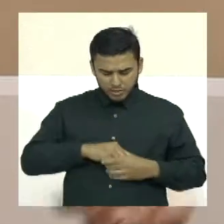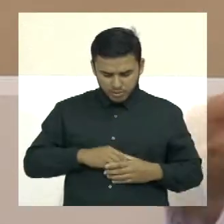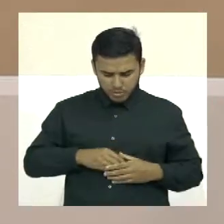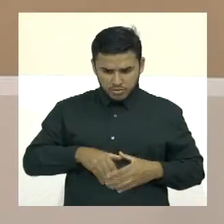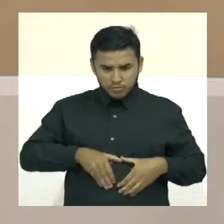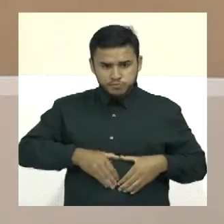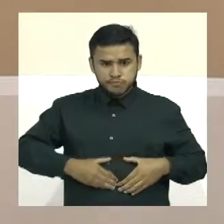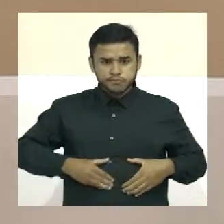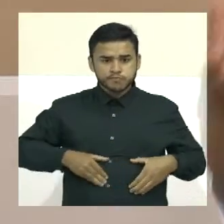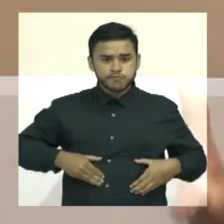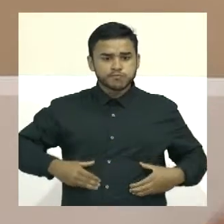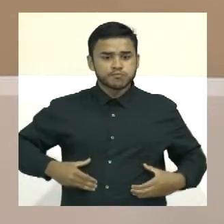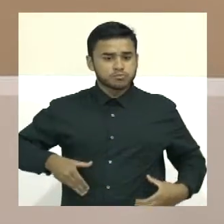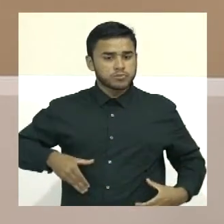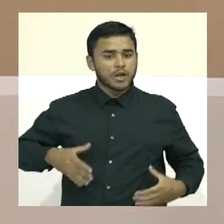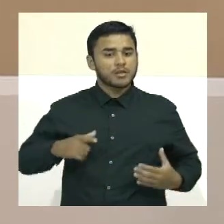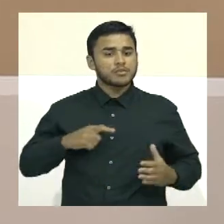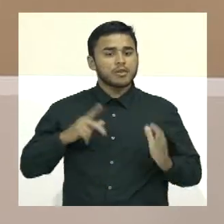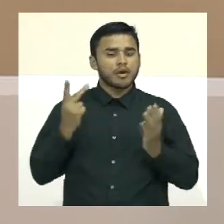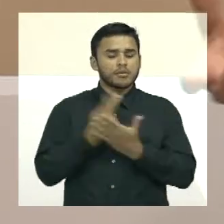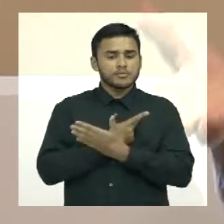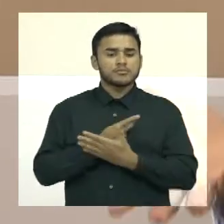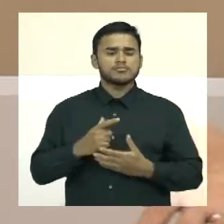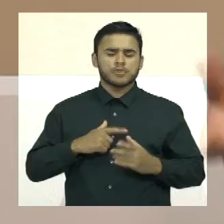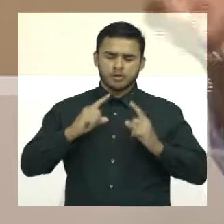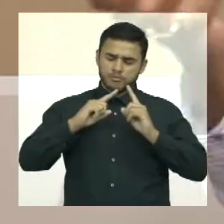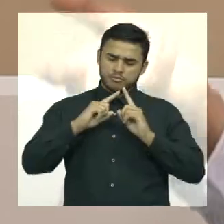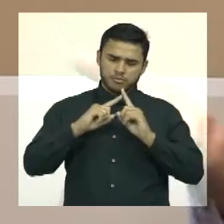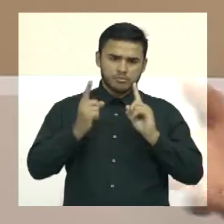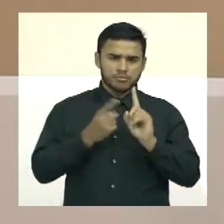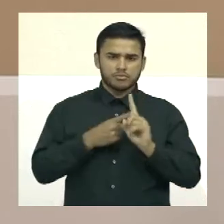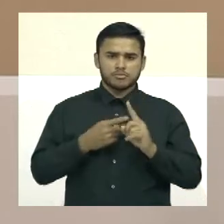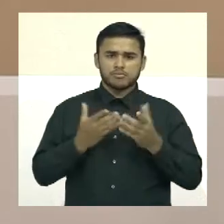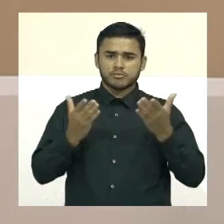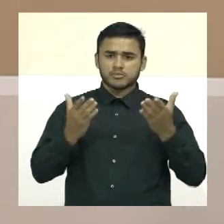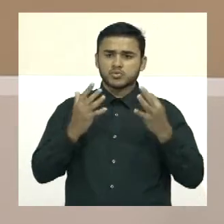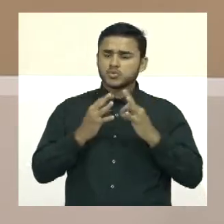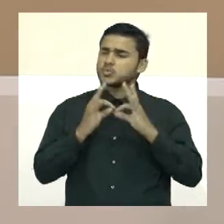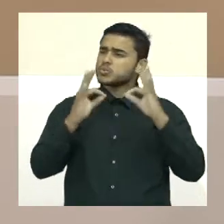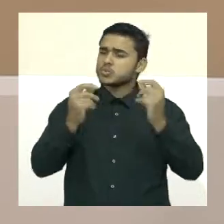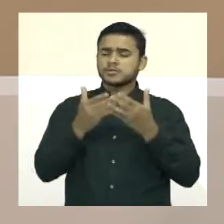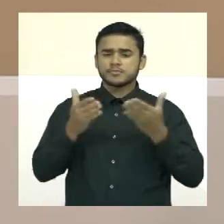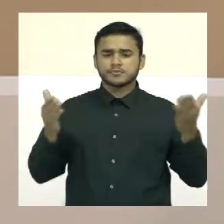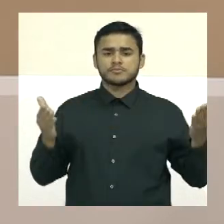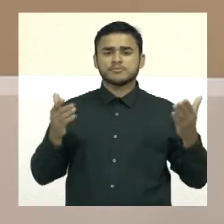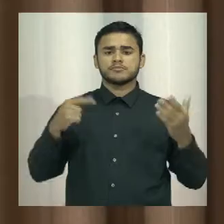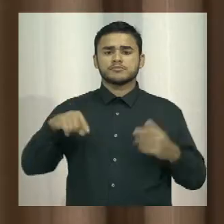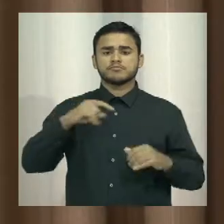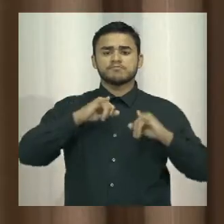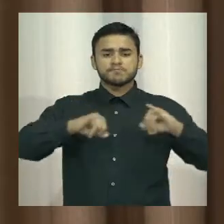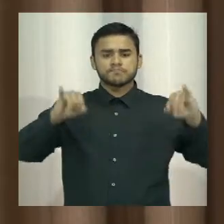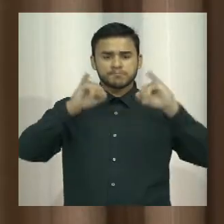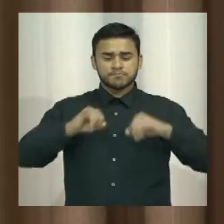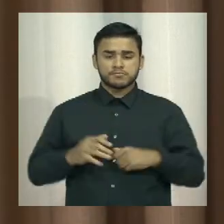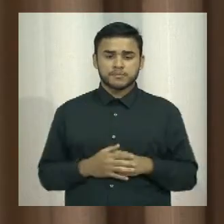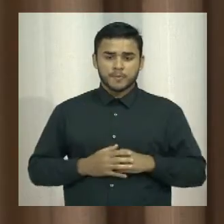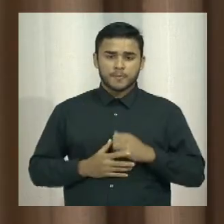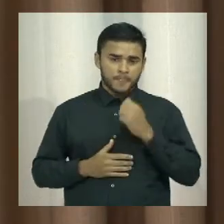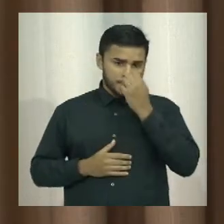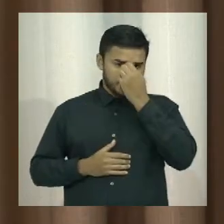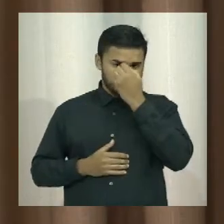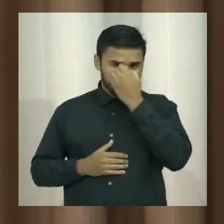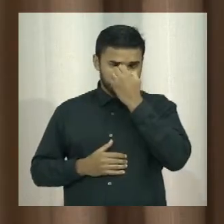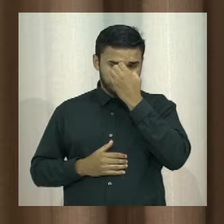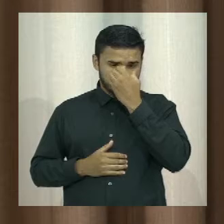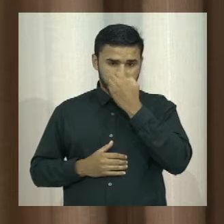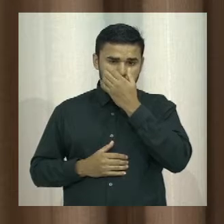pessoas possam trazer palestras e também participação em programas como o seu, escolas, trazendo mais informações sobre o assunto. E essa questão do direito,